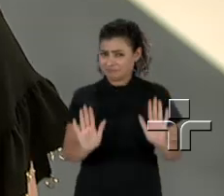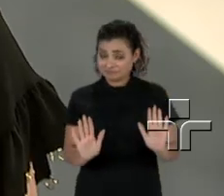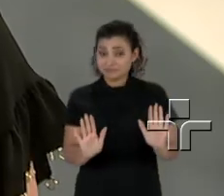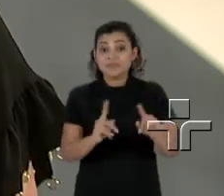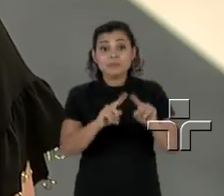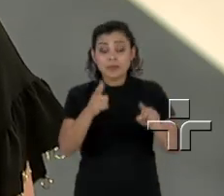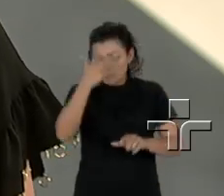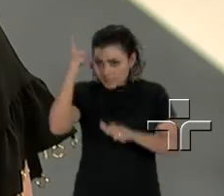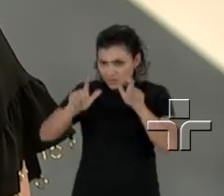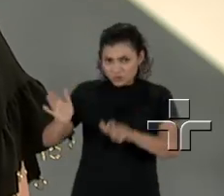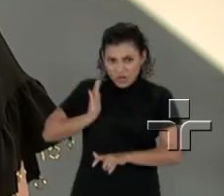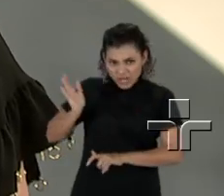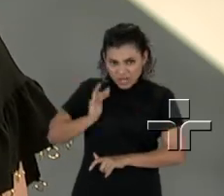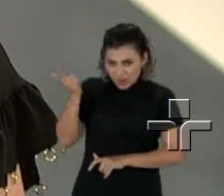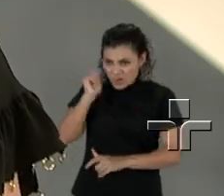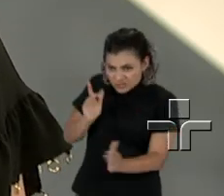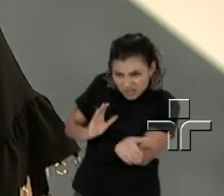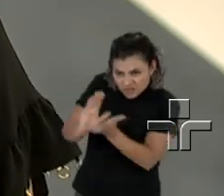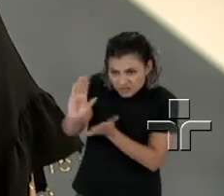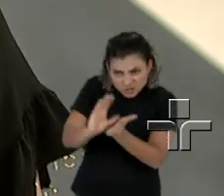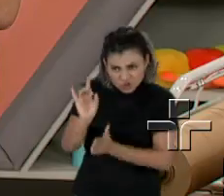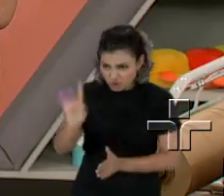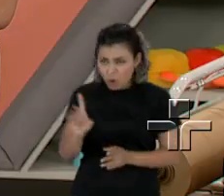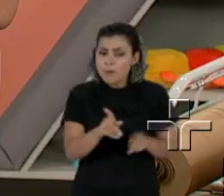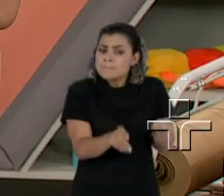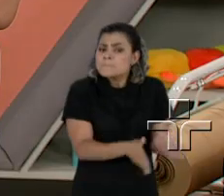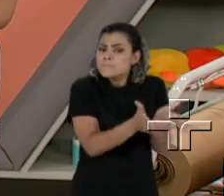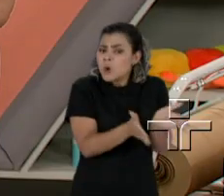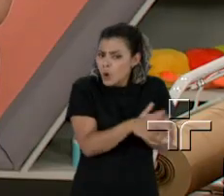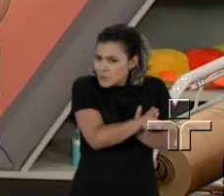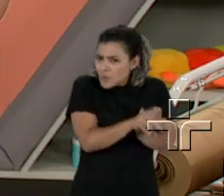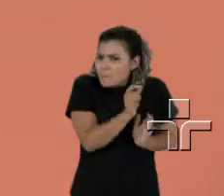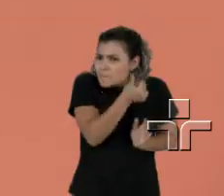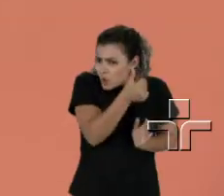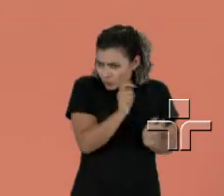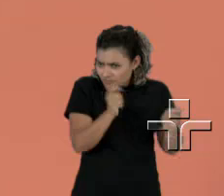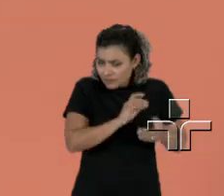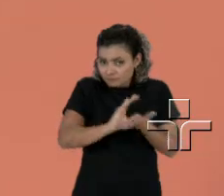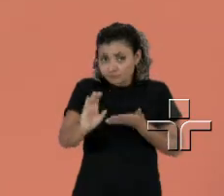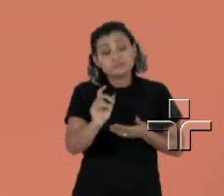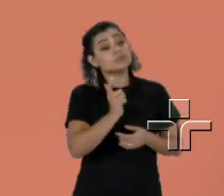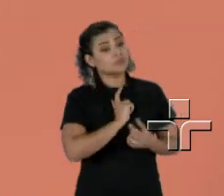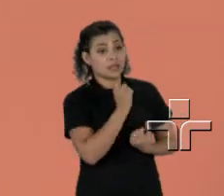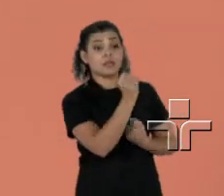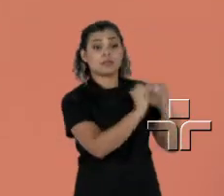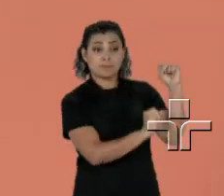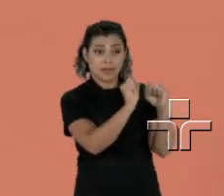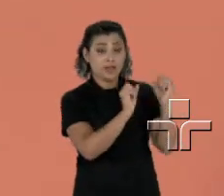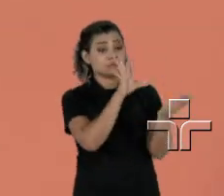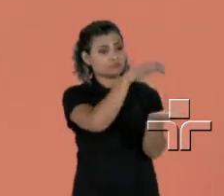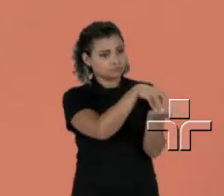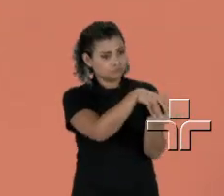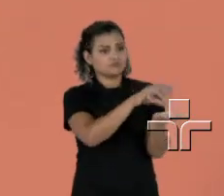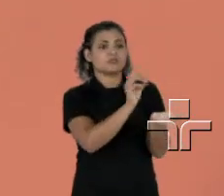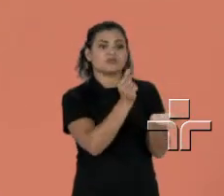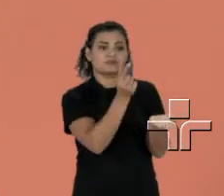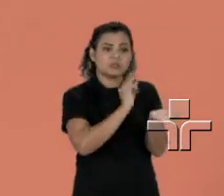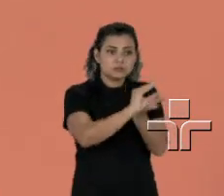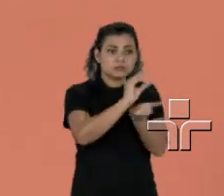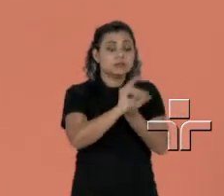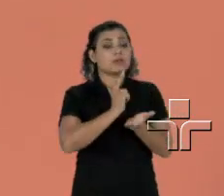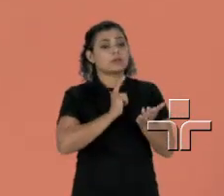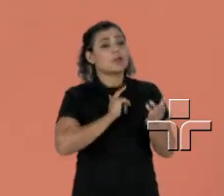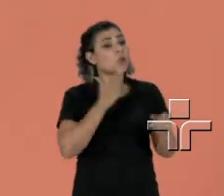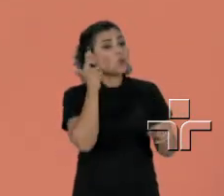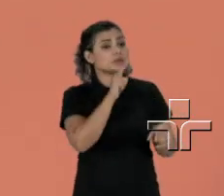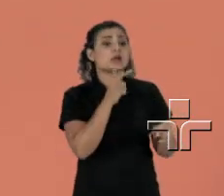rica que pode investir nisso ou com pouco dinheiro já dá pra investiam existem empresas instituições financeiras que estão lá dando mais acesso